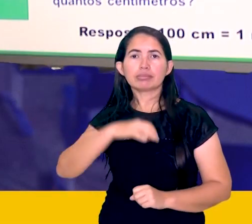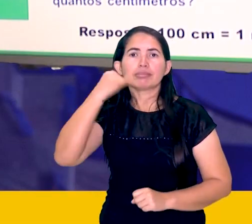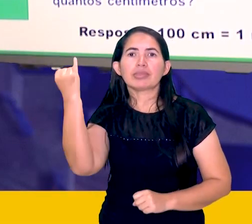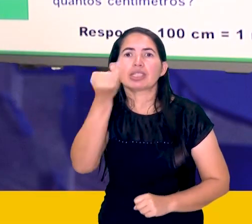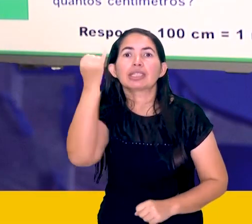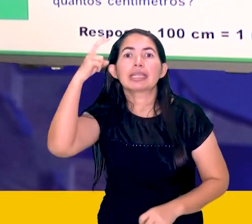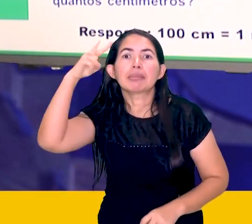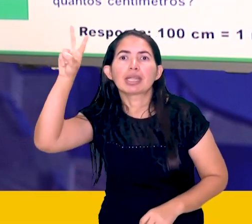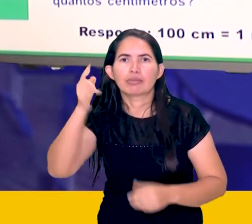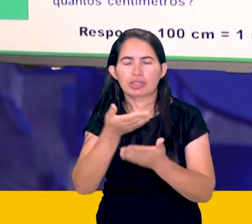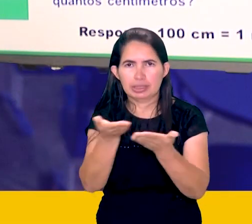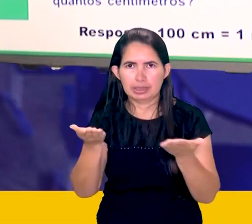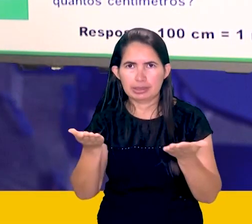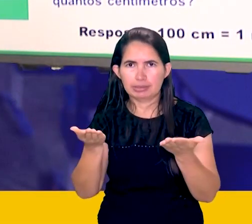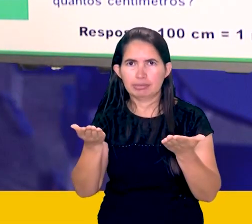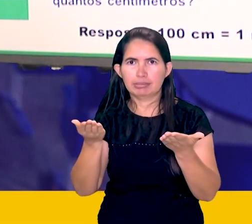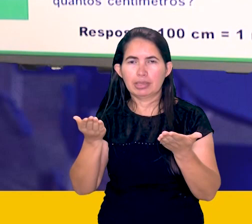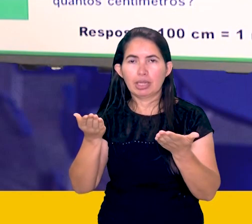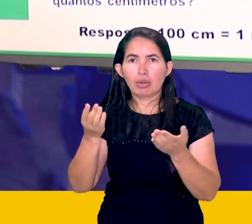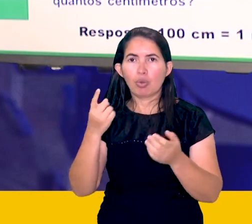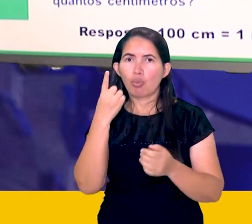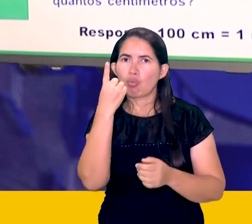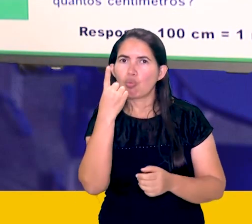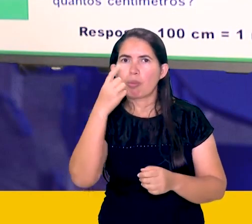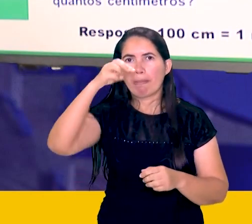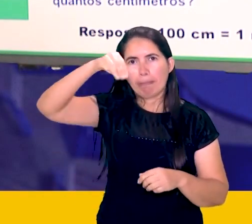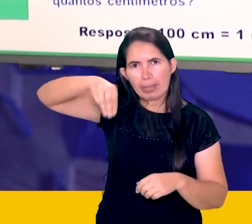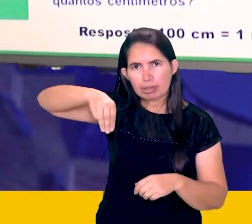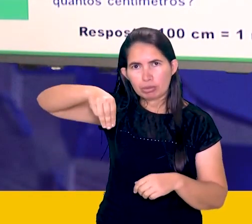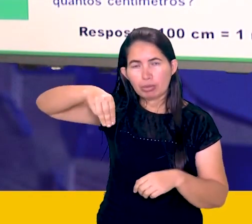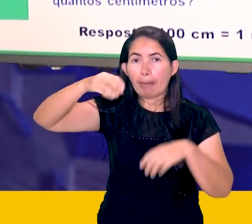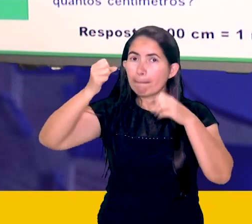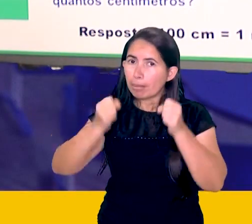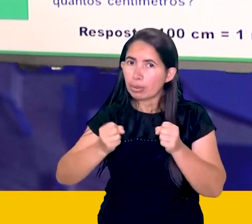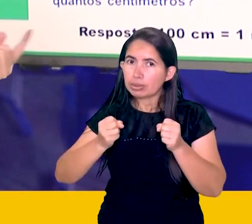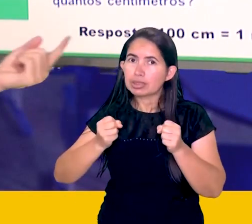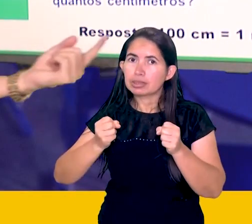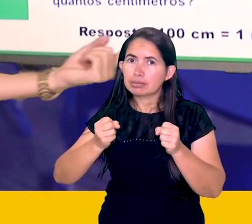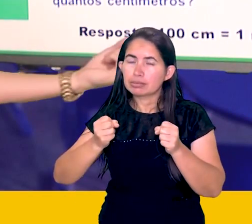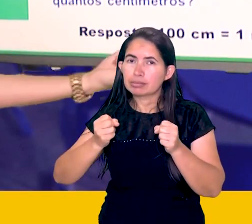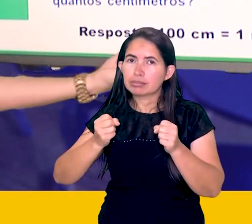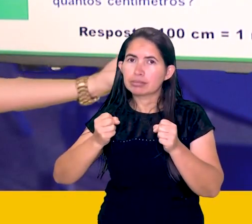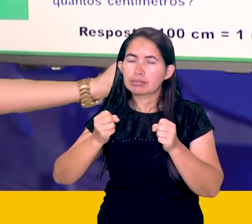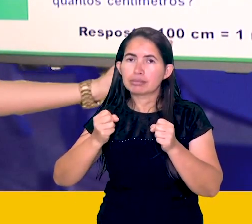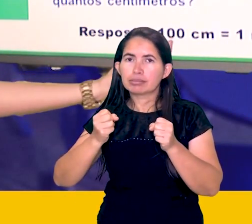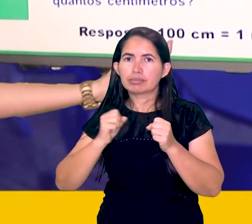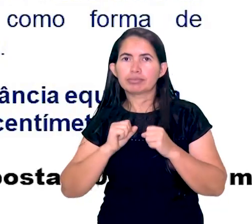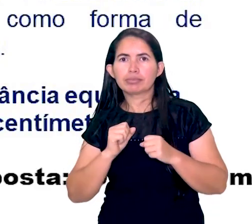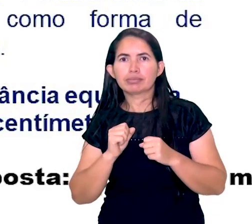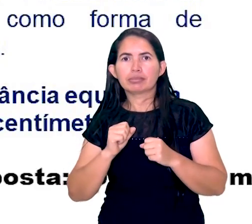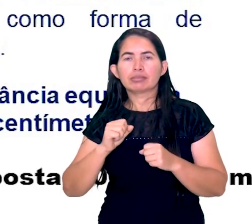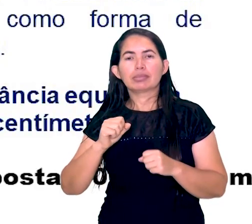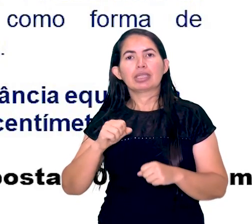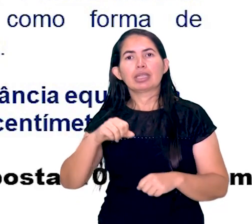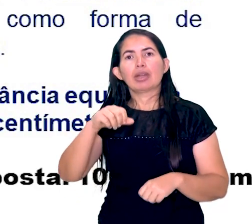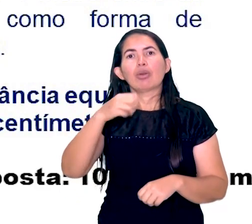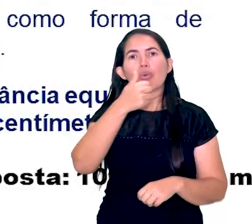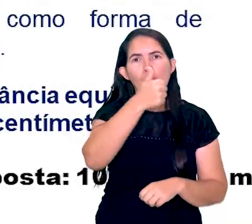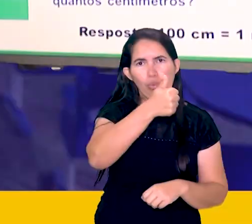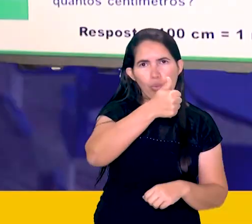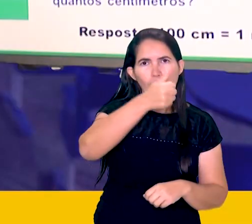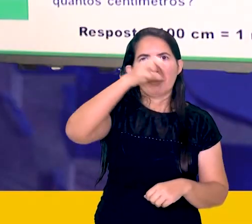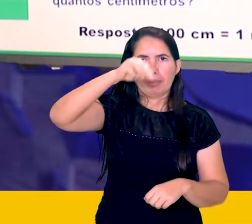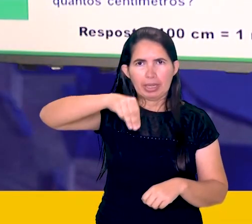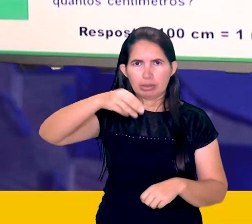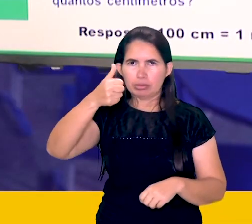É importante lembrar a vocês que 1 metro, ele equivale a 100